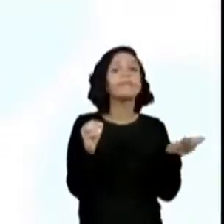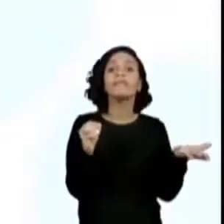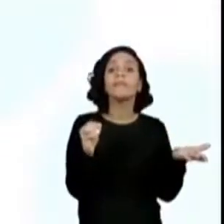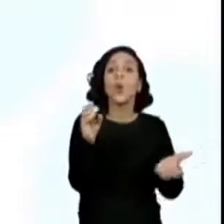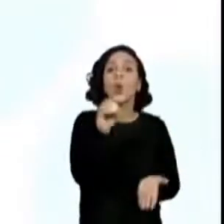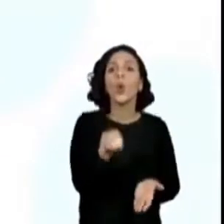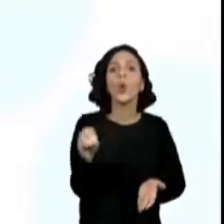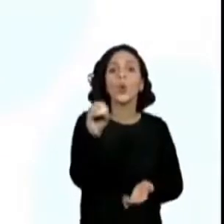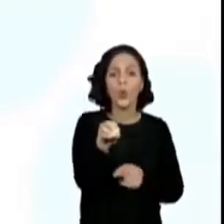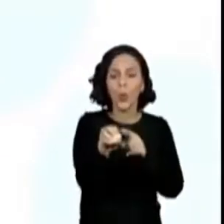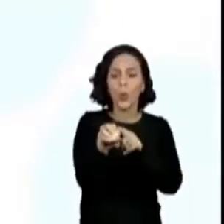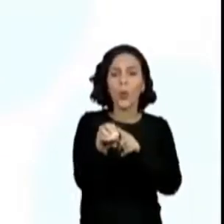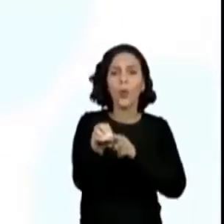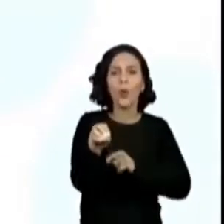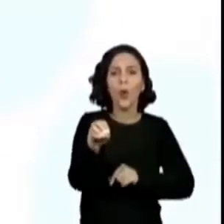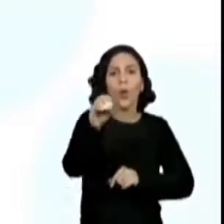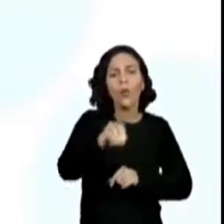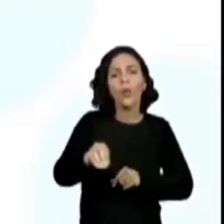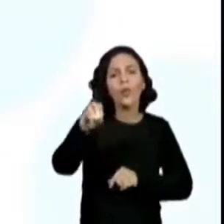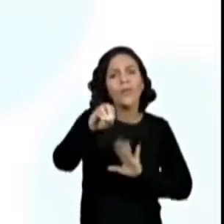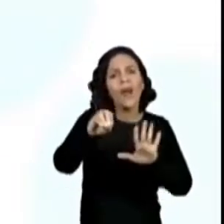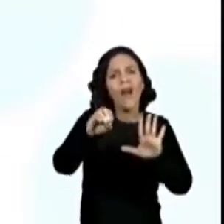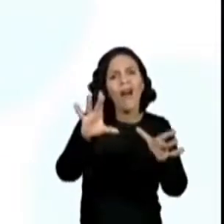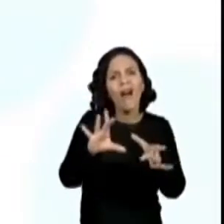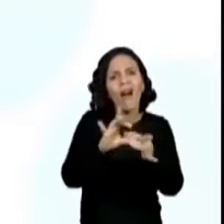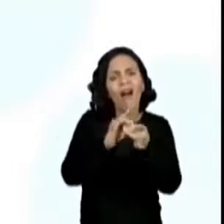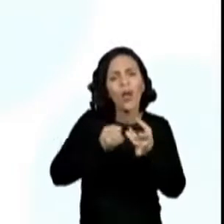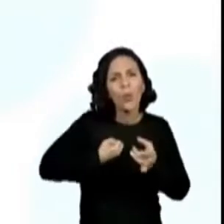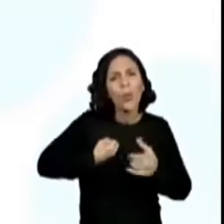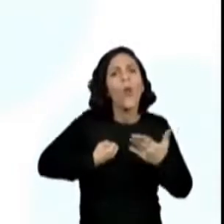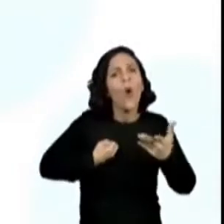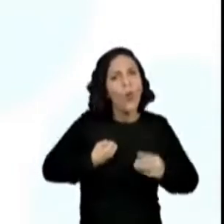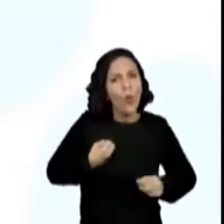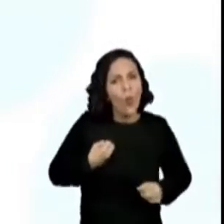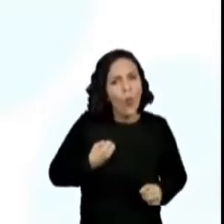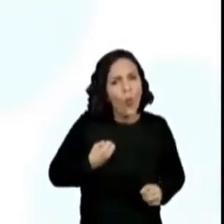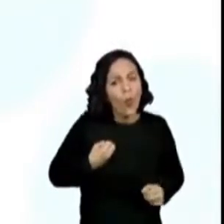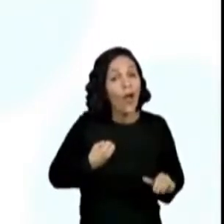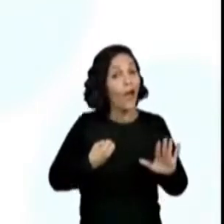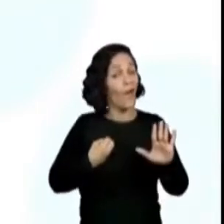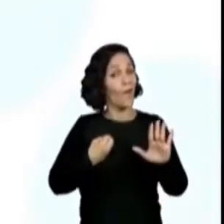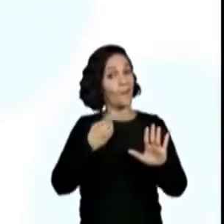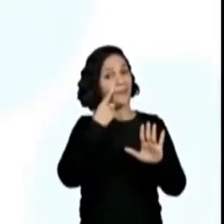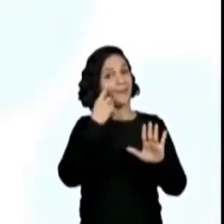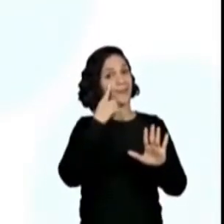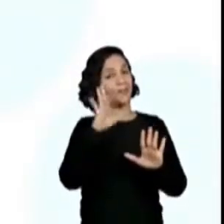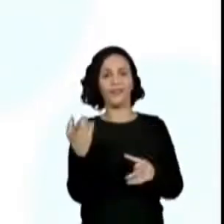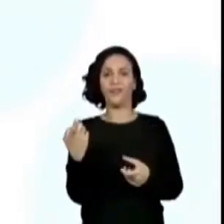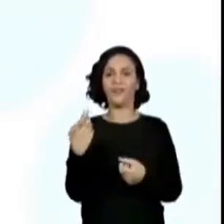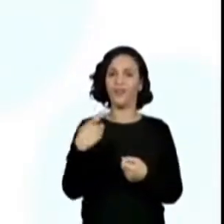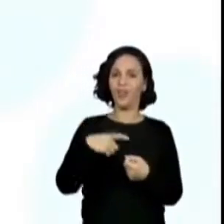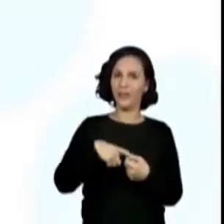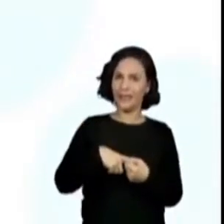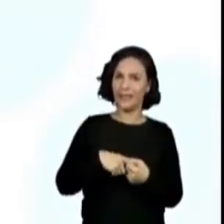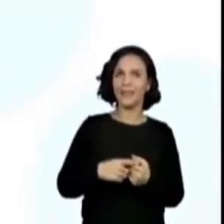Outubro. 20 de outubro. E a gente tinha, na verdade, vou voltar de novo, né,